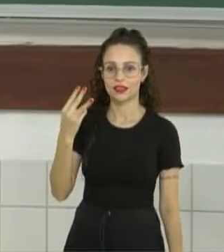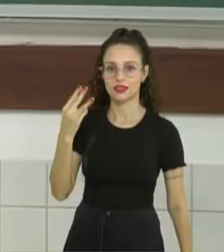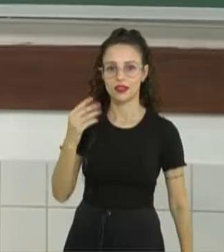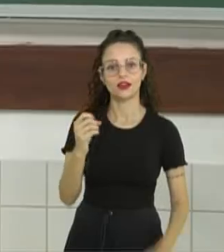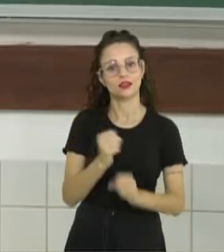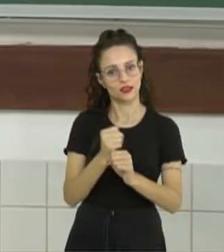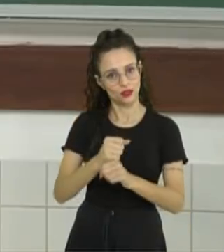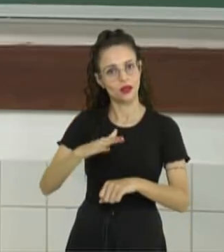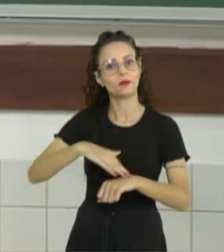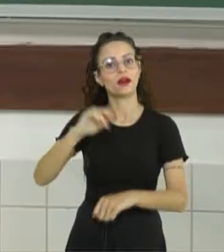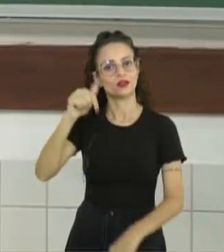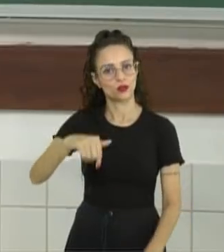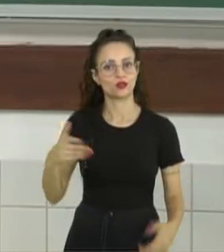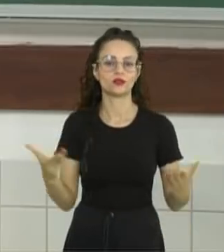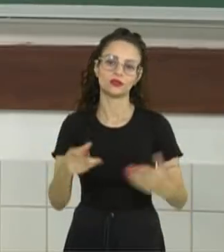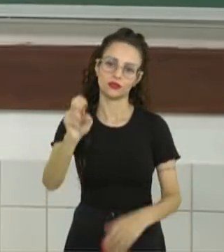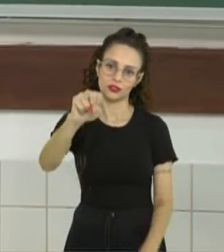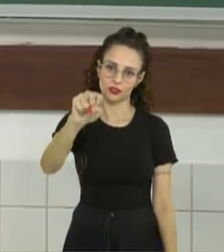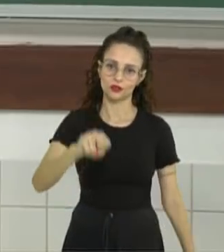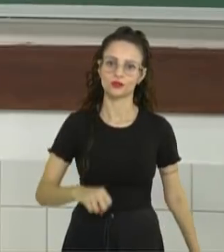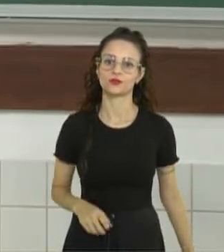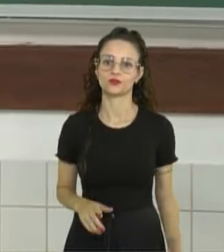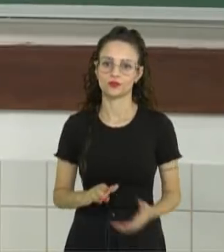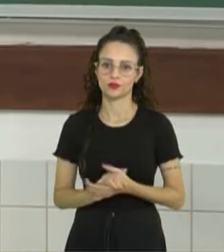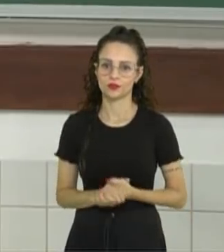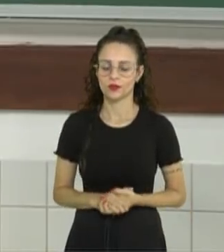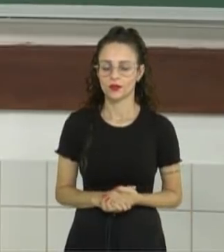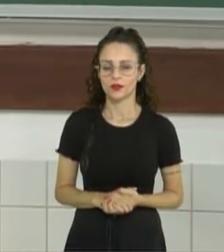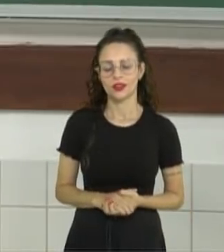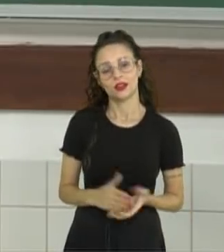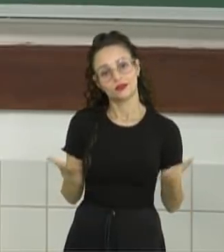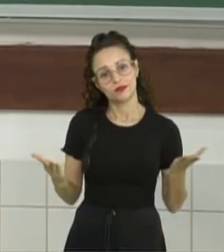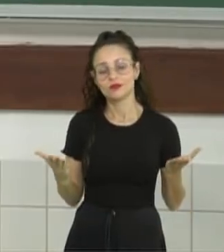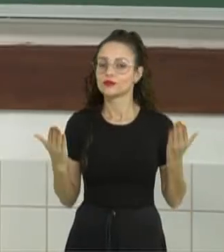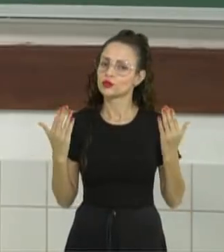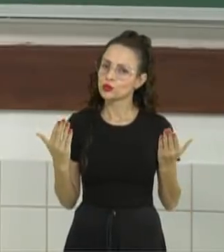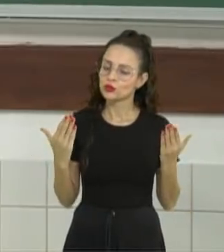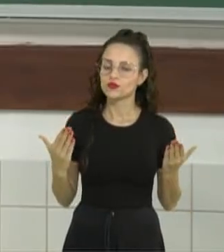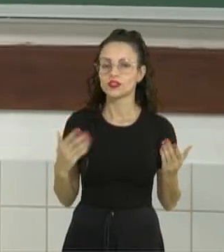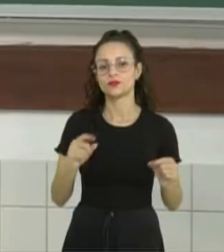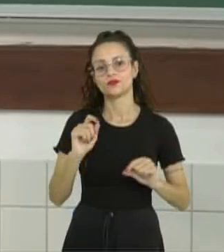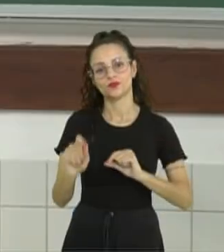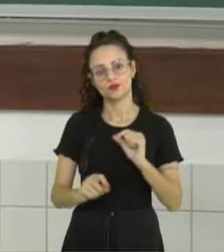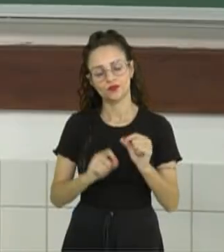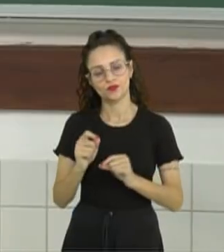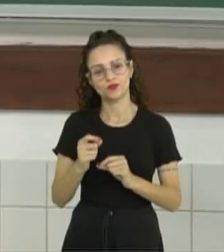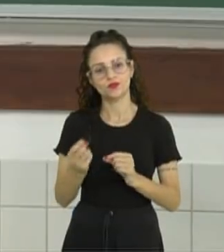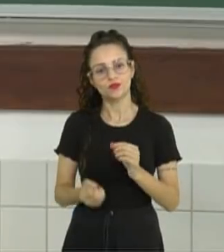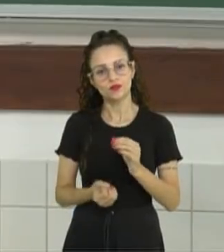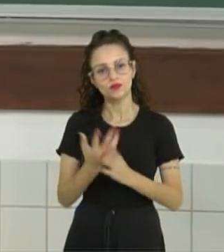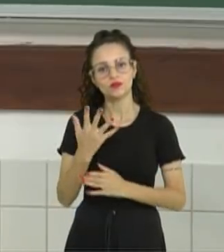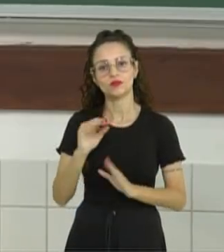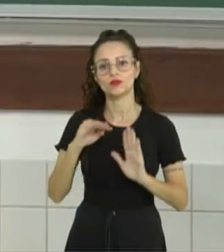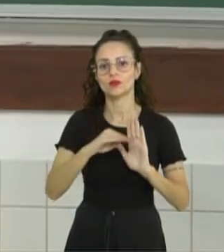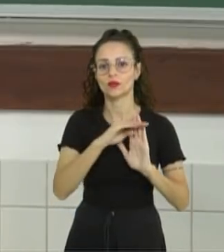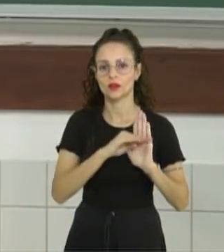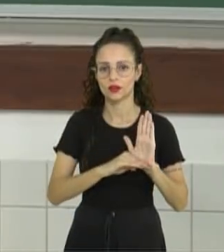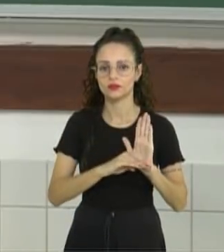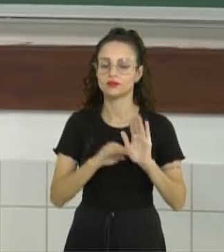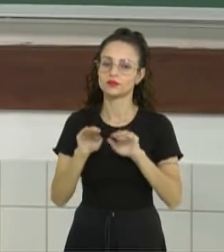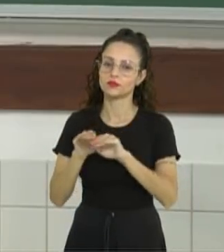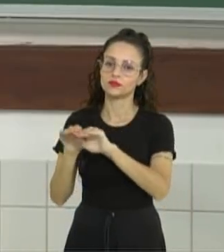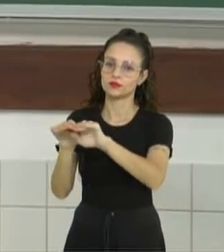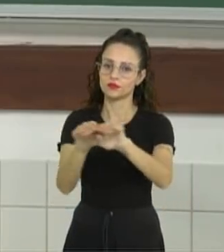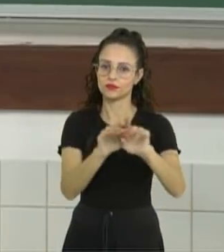hoje? Isto, exatamente. Na dúvida, estabeleceram que ficaria nessa convenção,